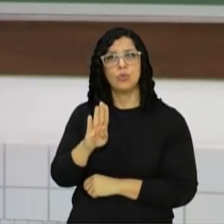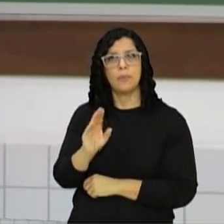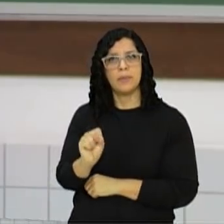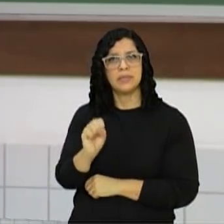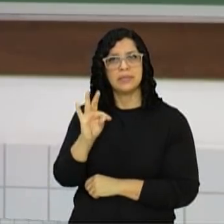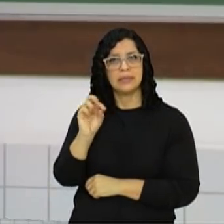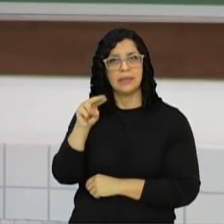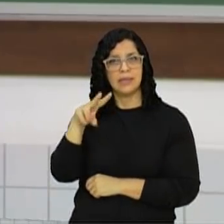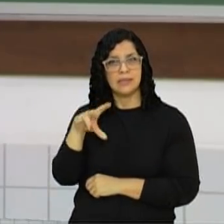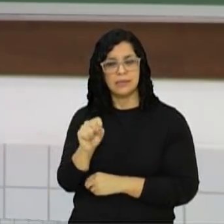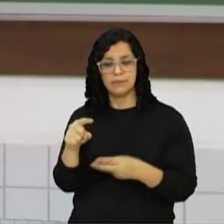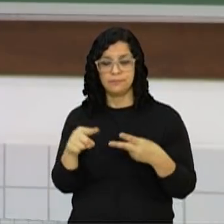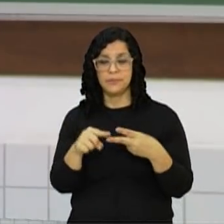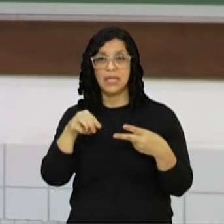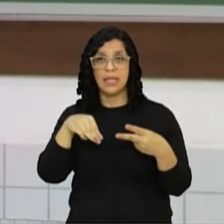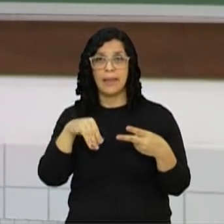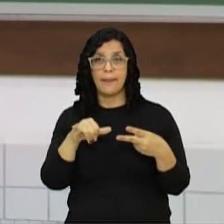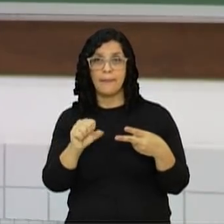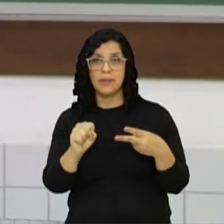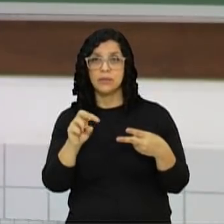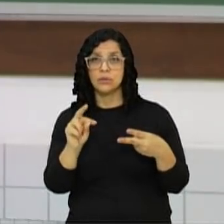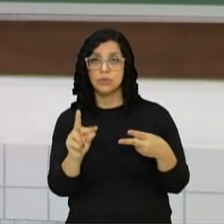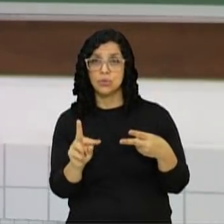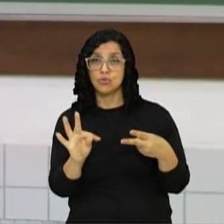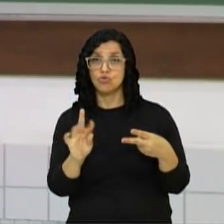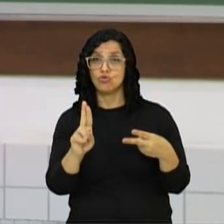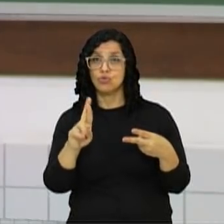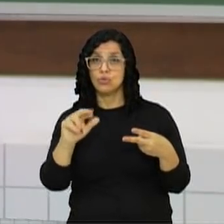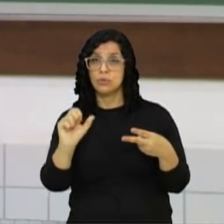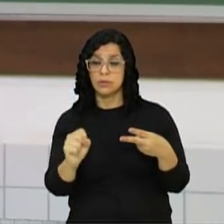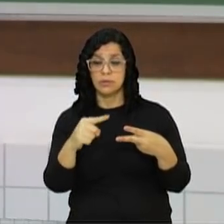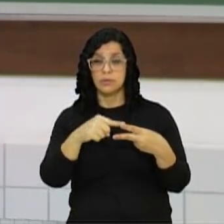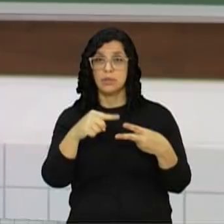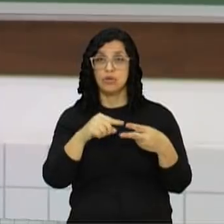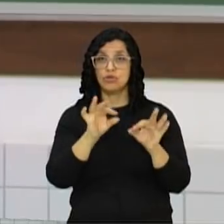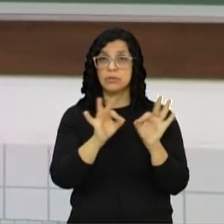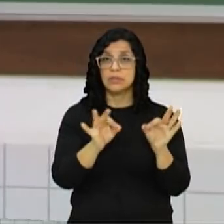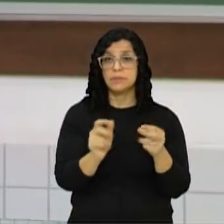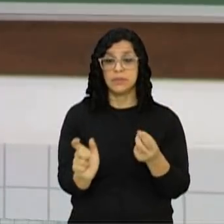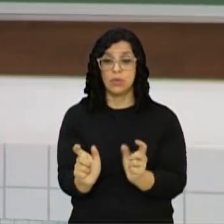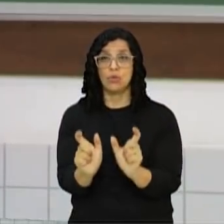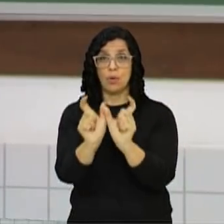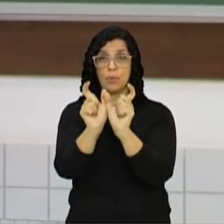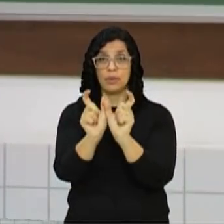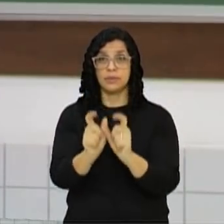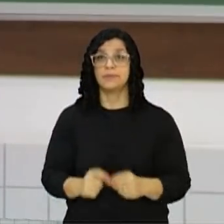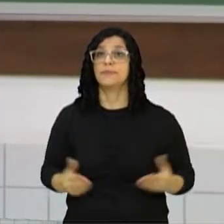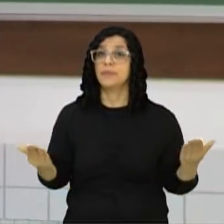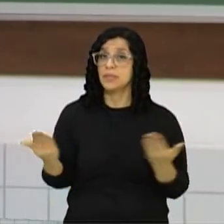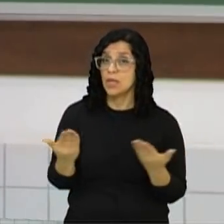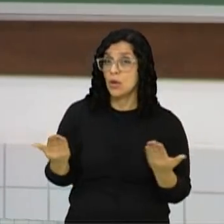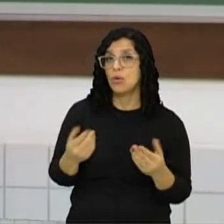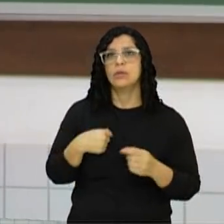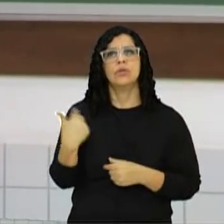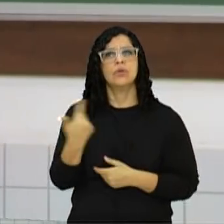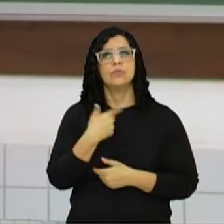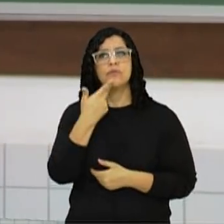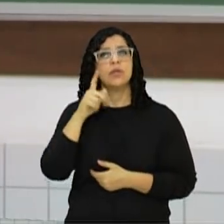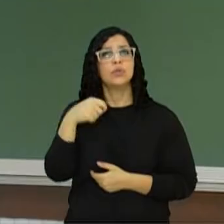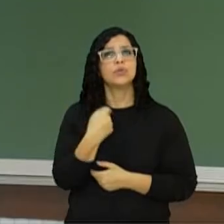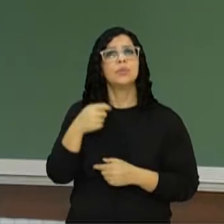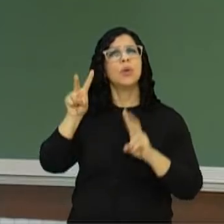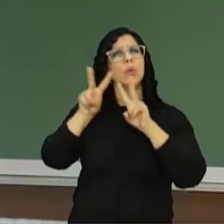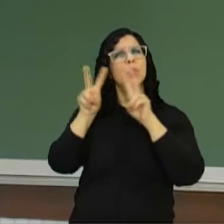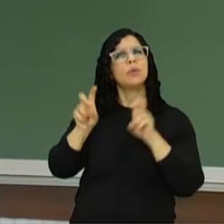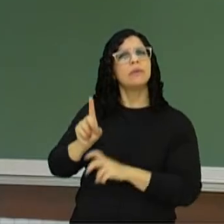as misturas. Nós apresentamos as substâncias simples e compostas. Hoje, se vocês olharem